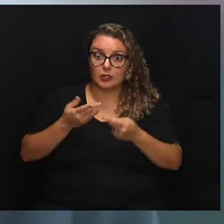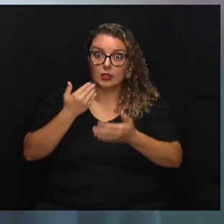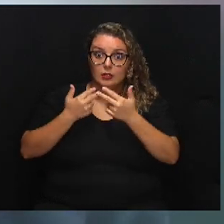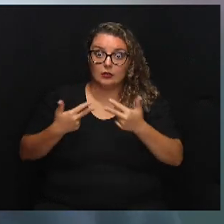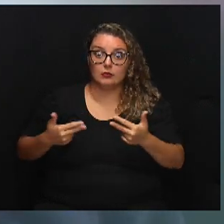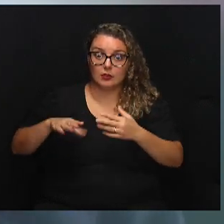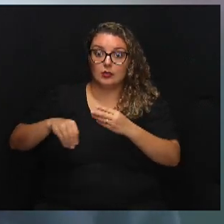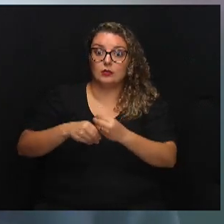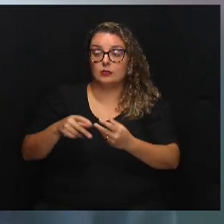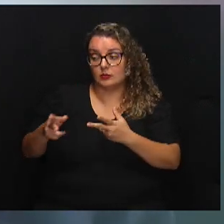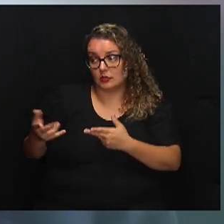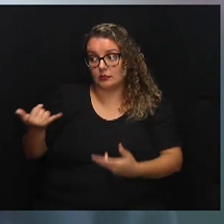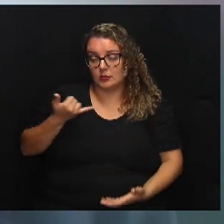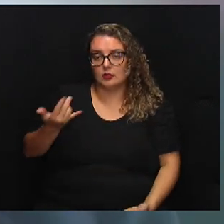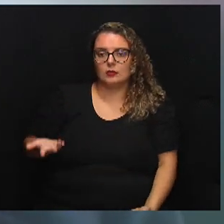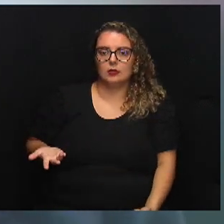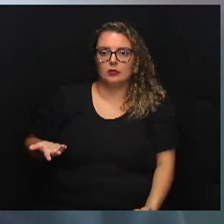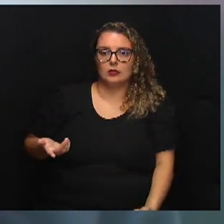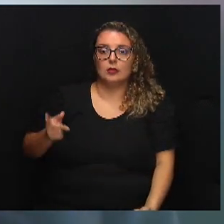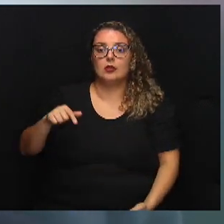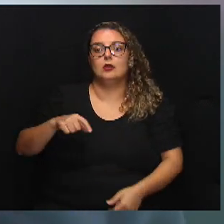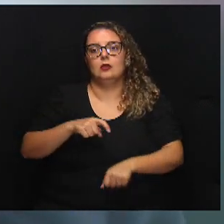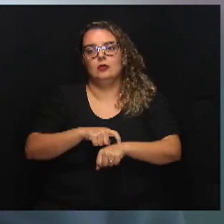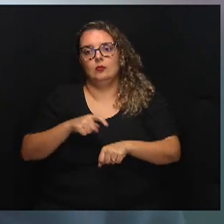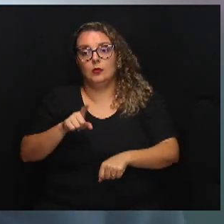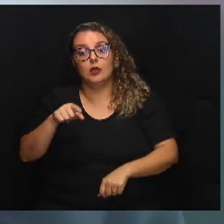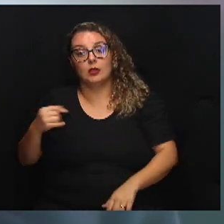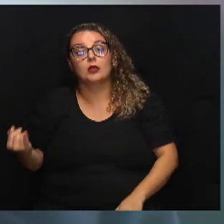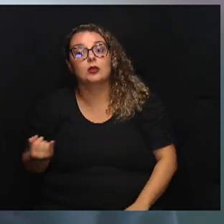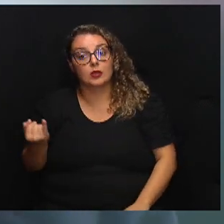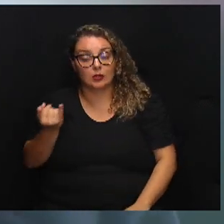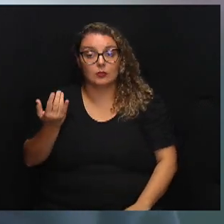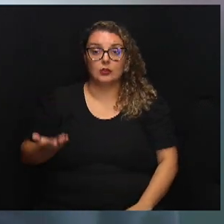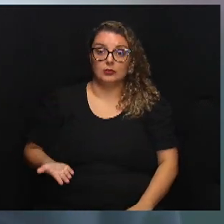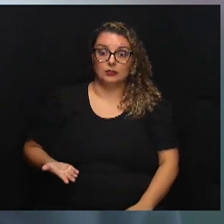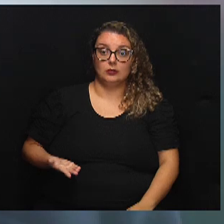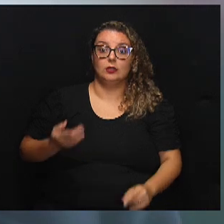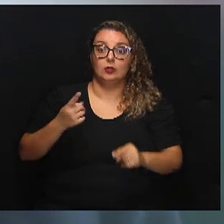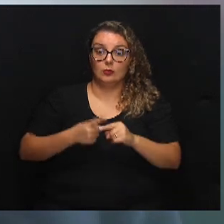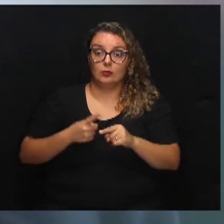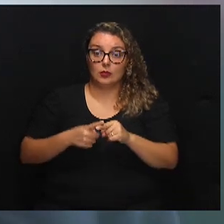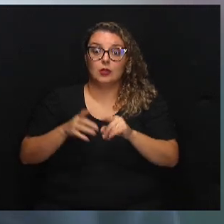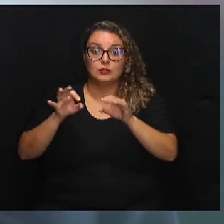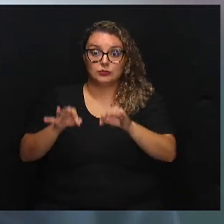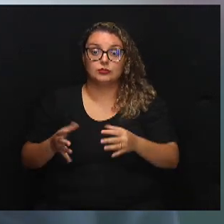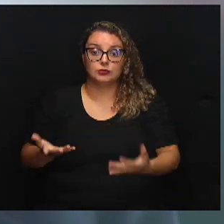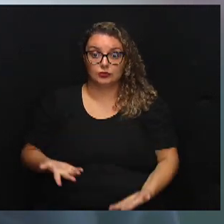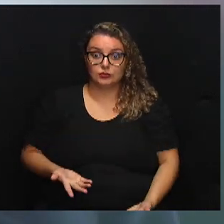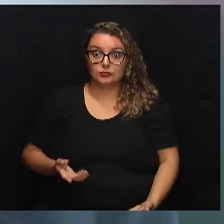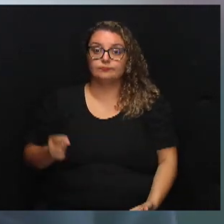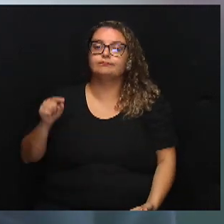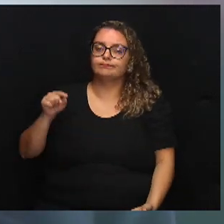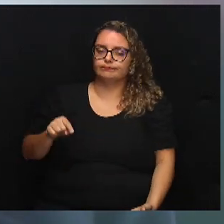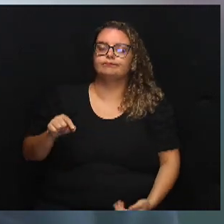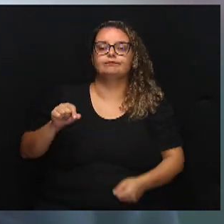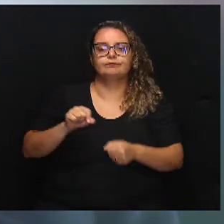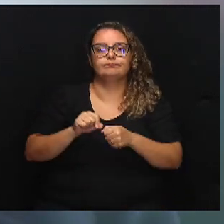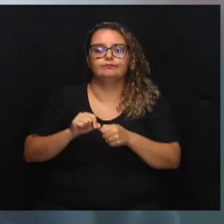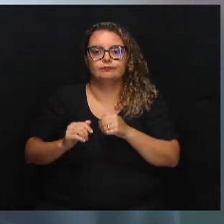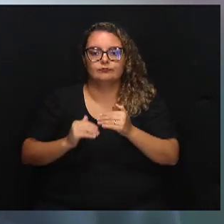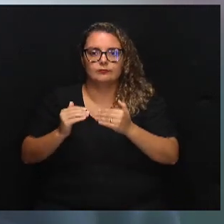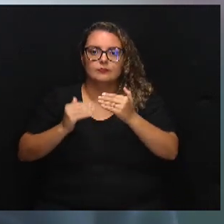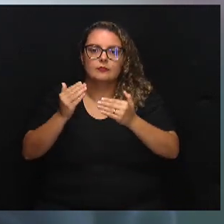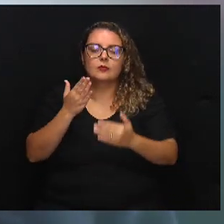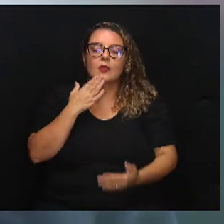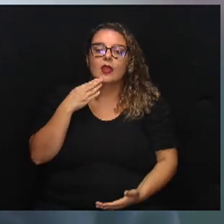mesma comentou, que é um momento muito importante, porque justamente é aquele que vai desenvolver o